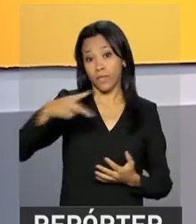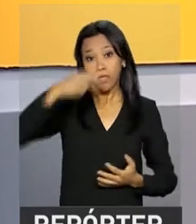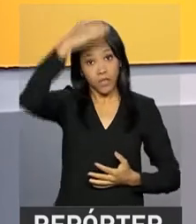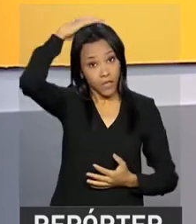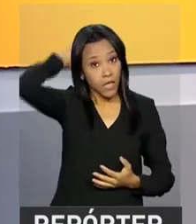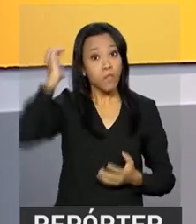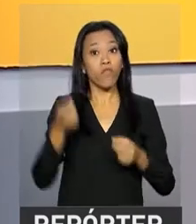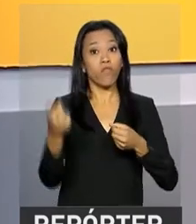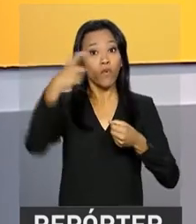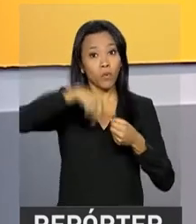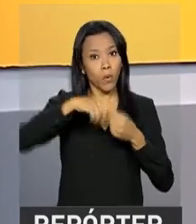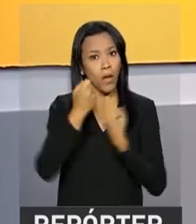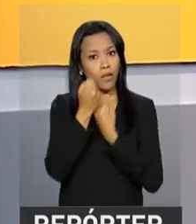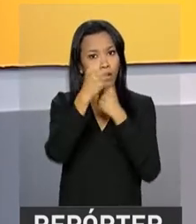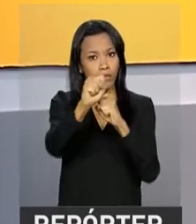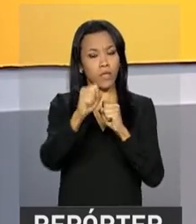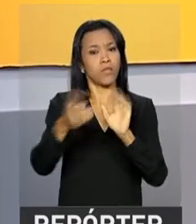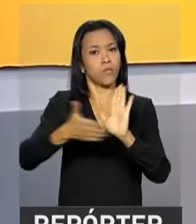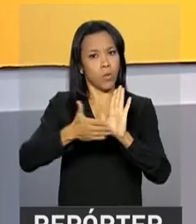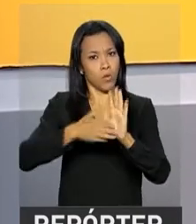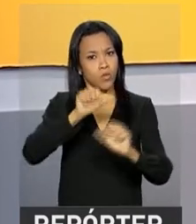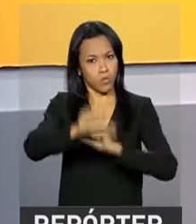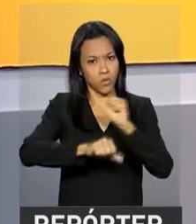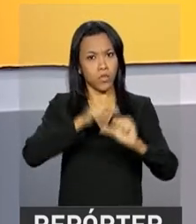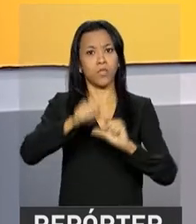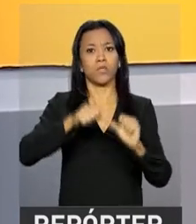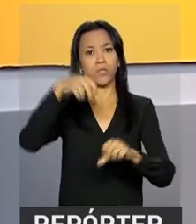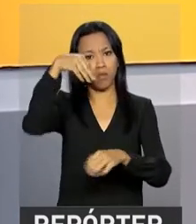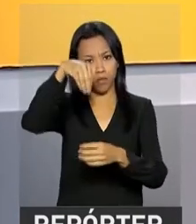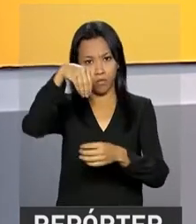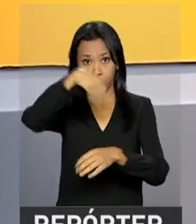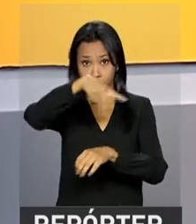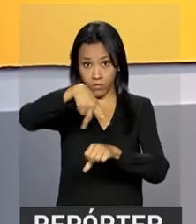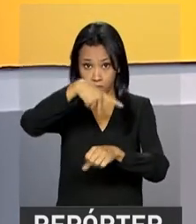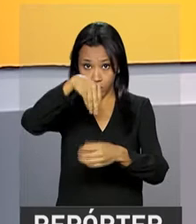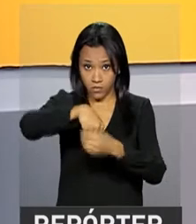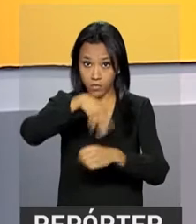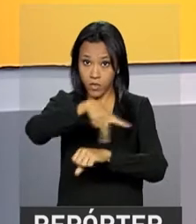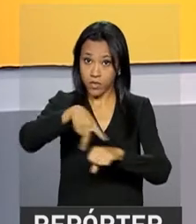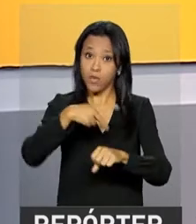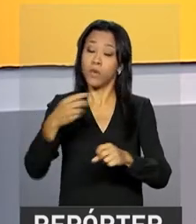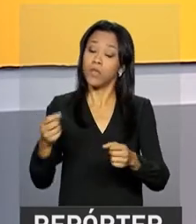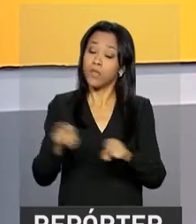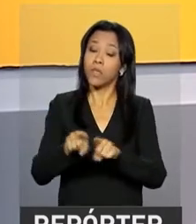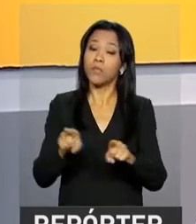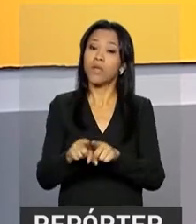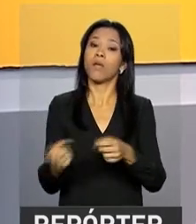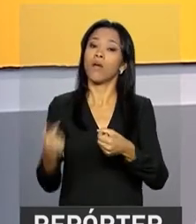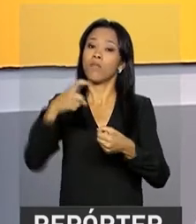a defender as reformas em curso no país e destacou a retomada da geração de empregos.